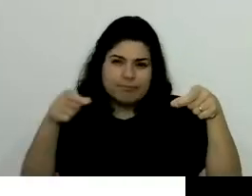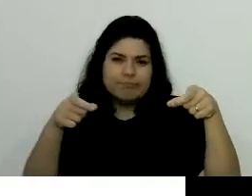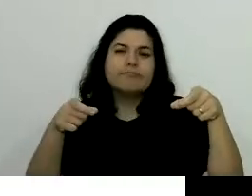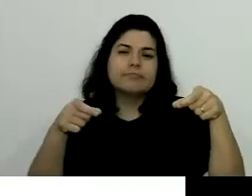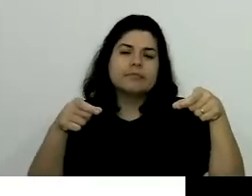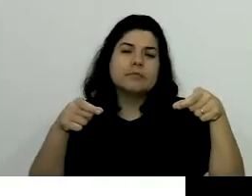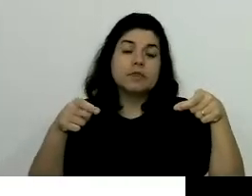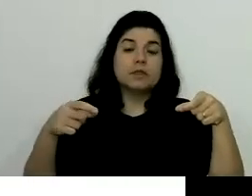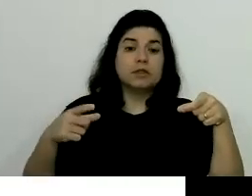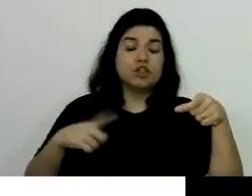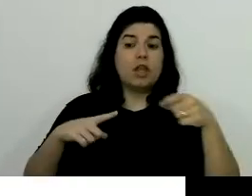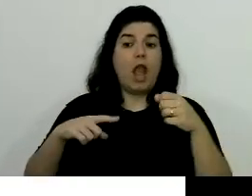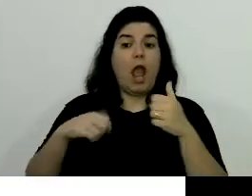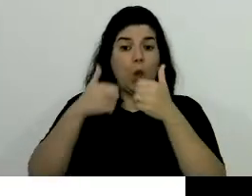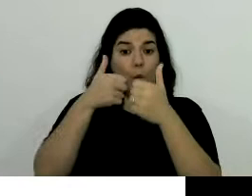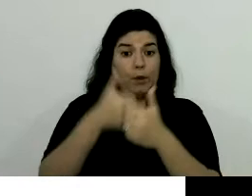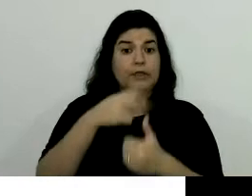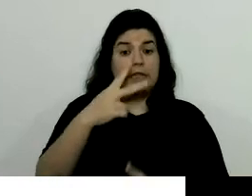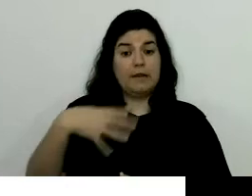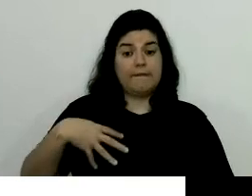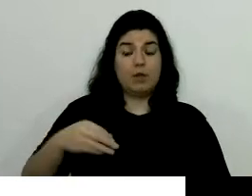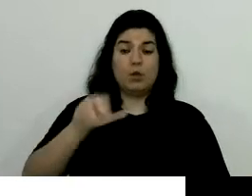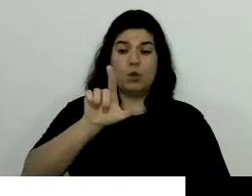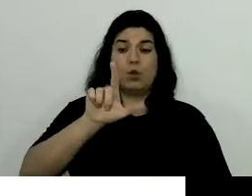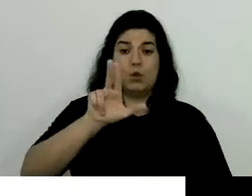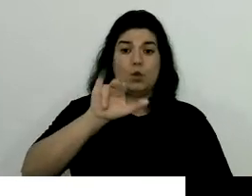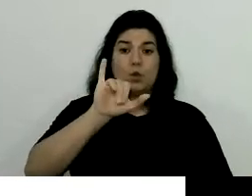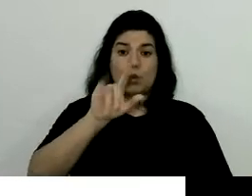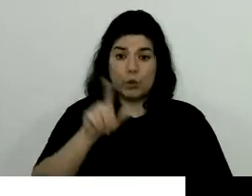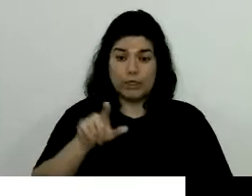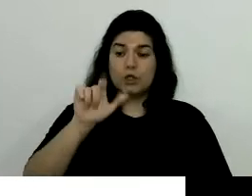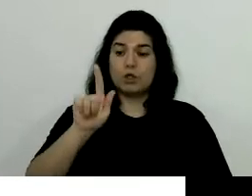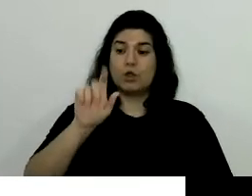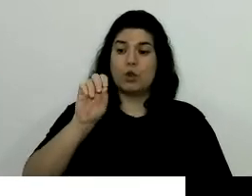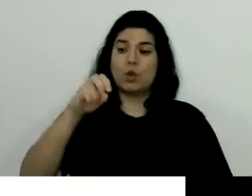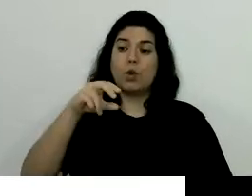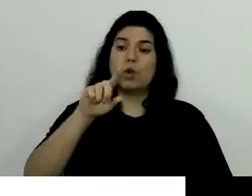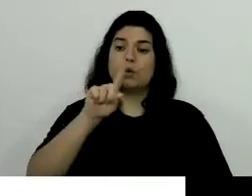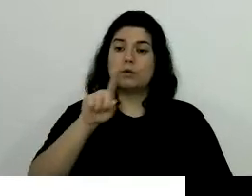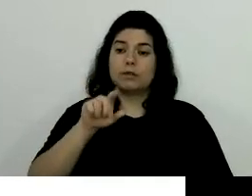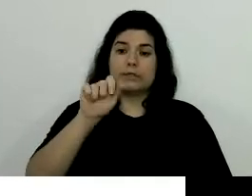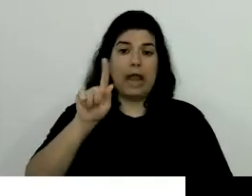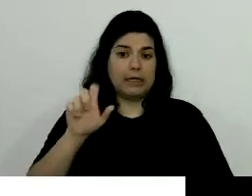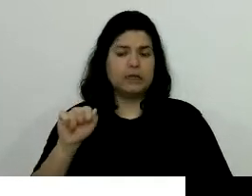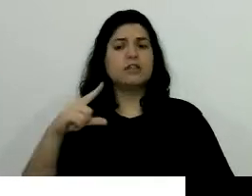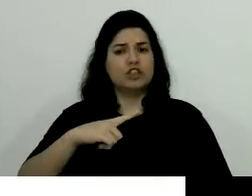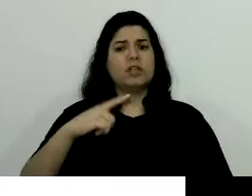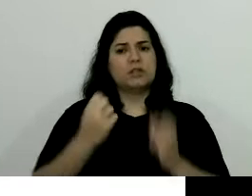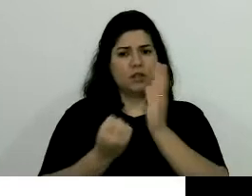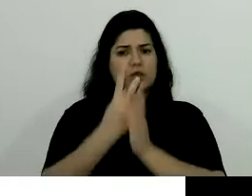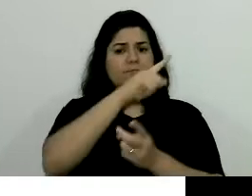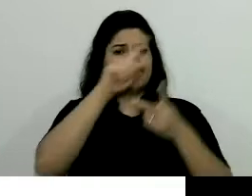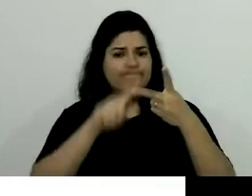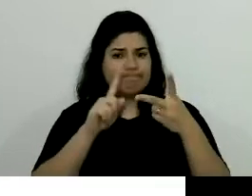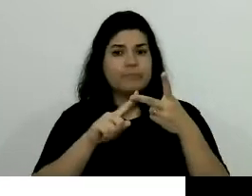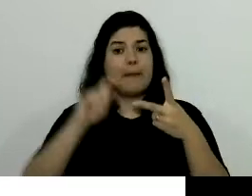essa coleção do seu filho, Luiz Gonzaga, nós fizemos o tradicional negativo de segunda geração,